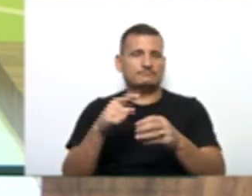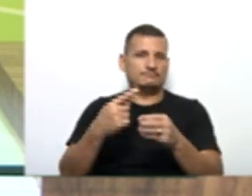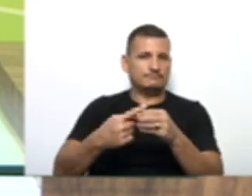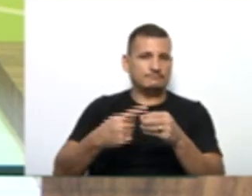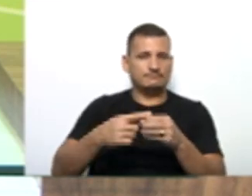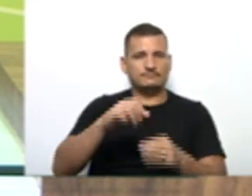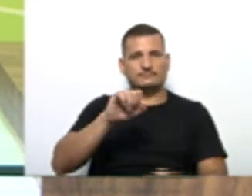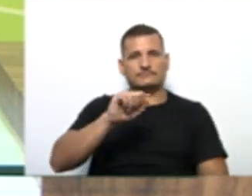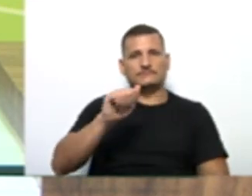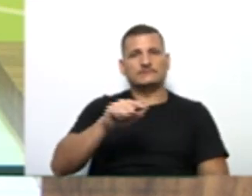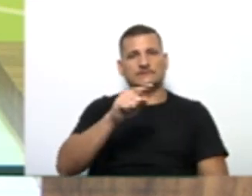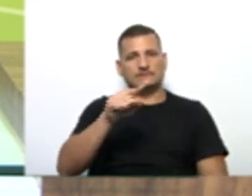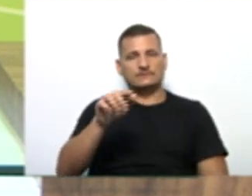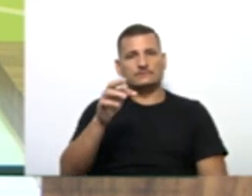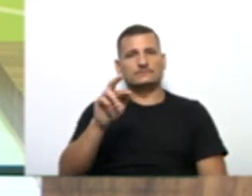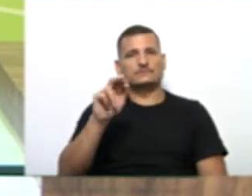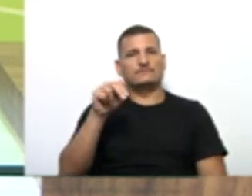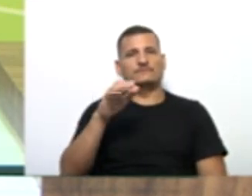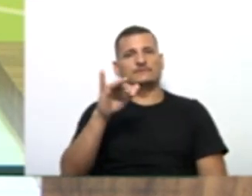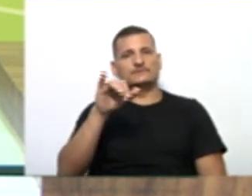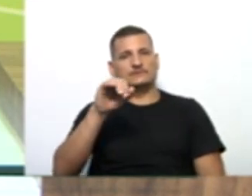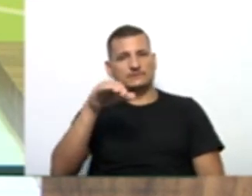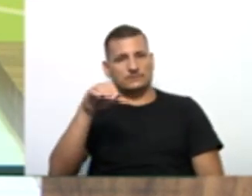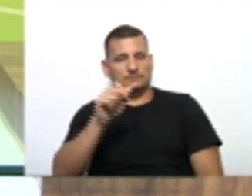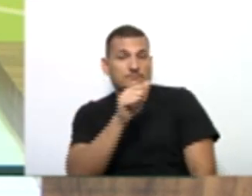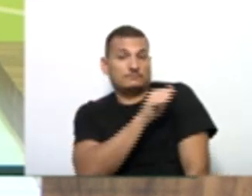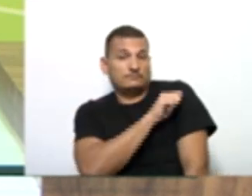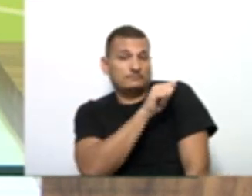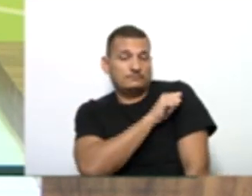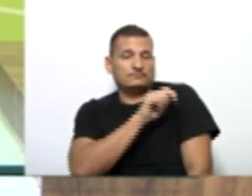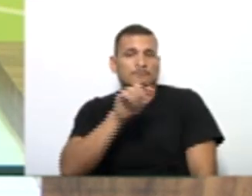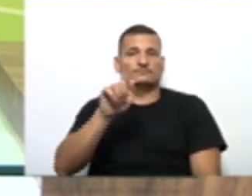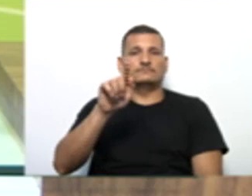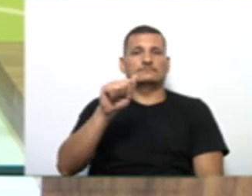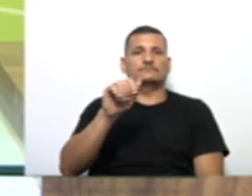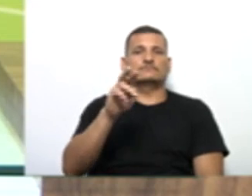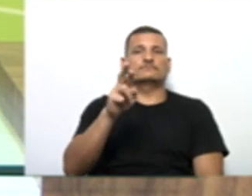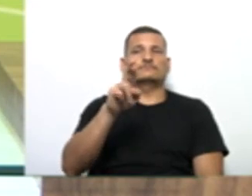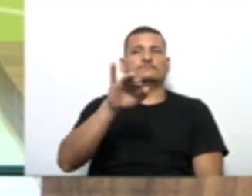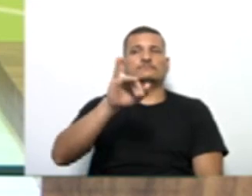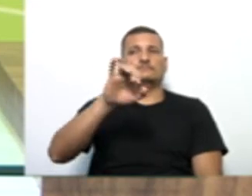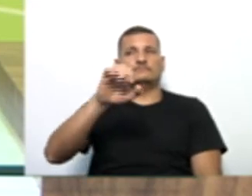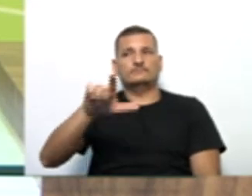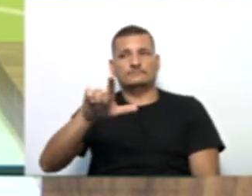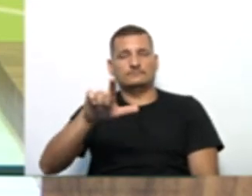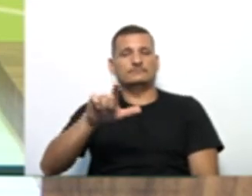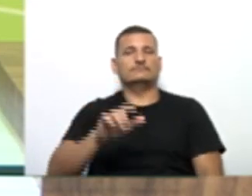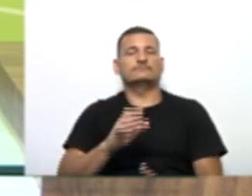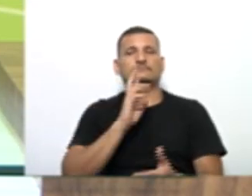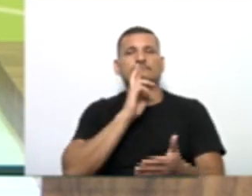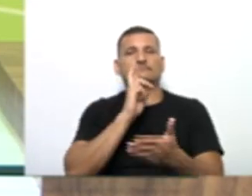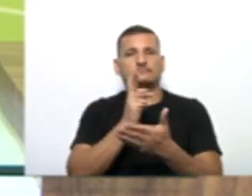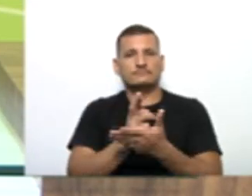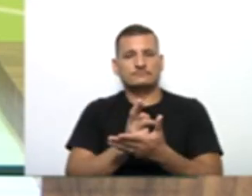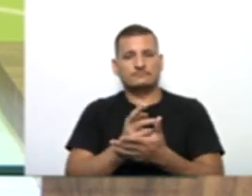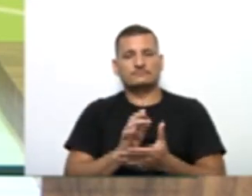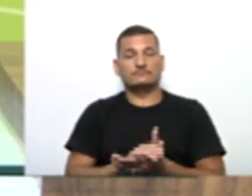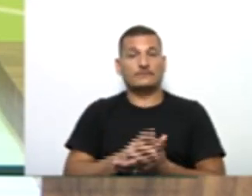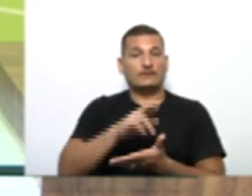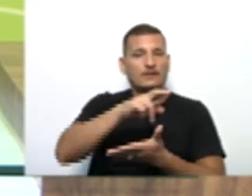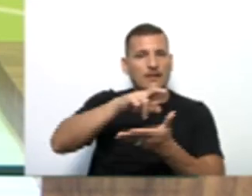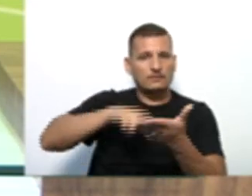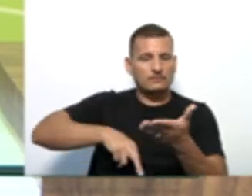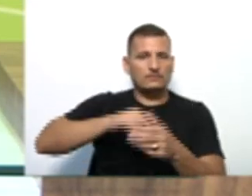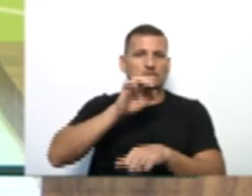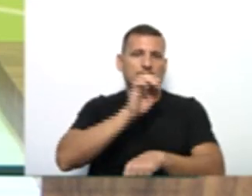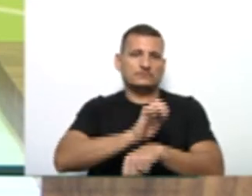do Guaporé, o aluno Gabriel e Carlos de São Francisco, né, na questão 2, eles responderam assim: o relatório de